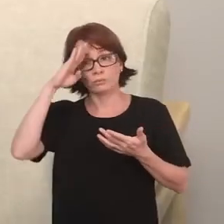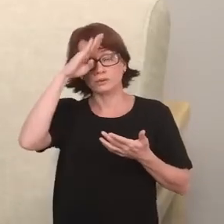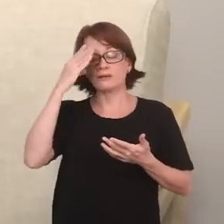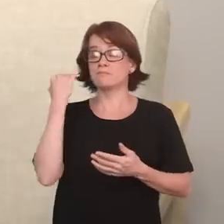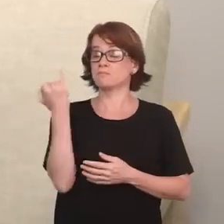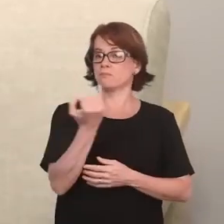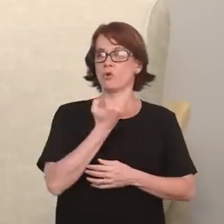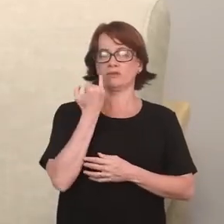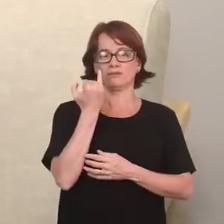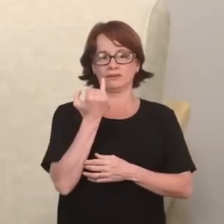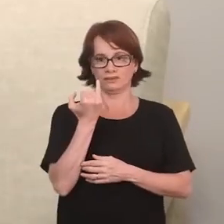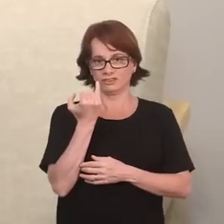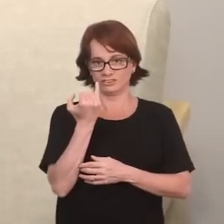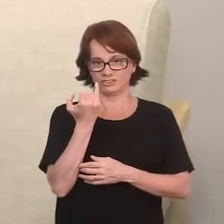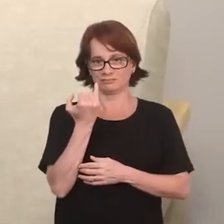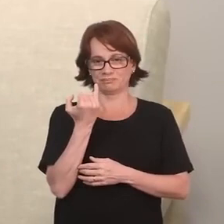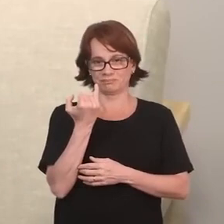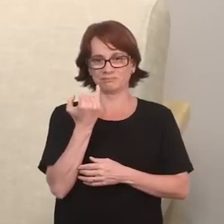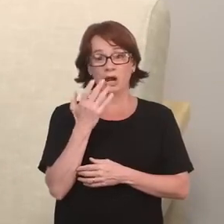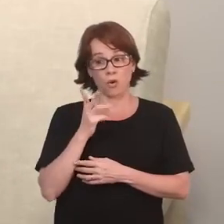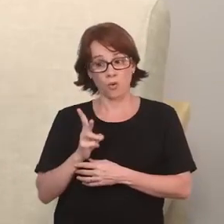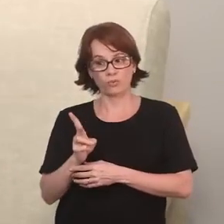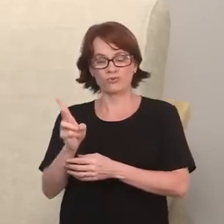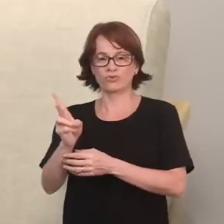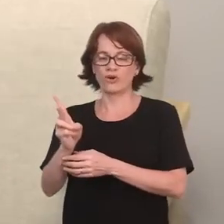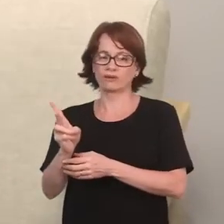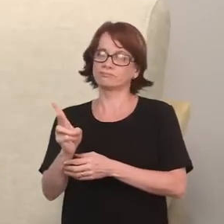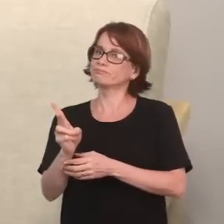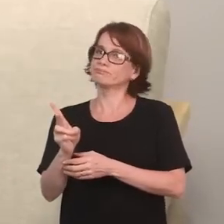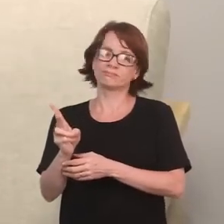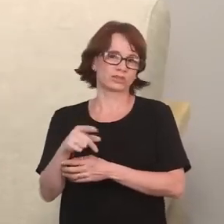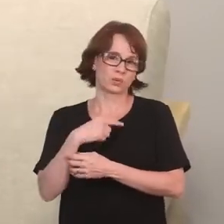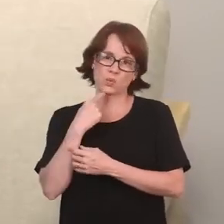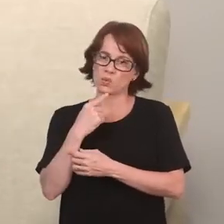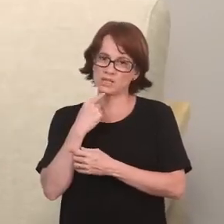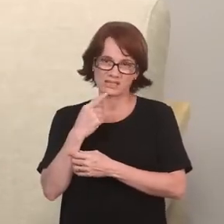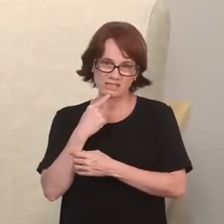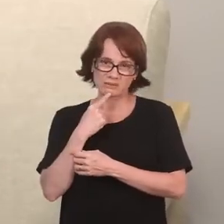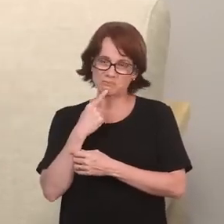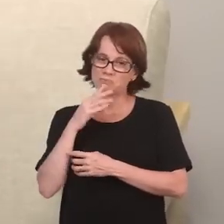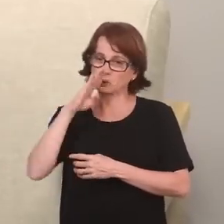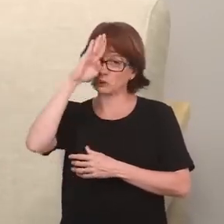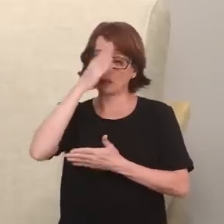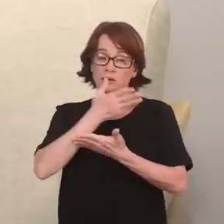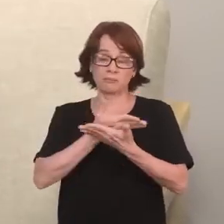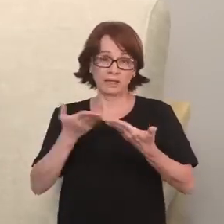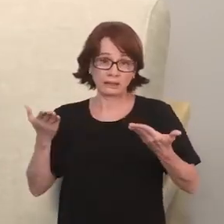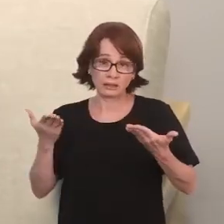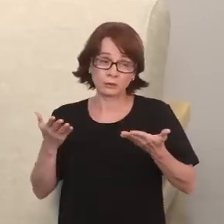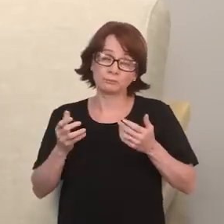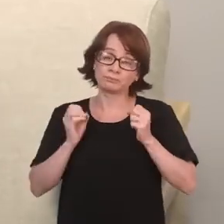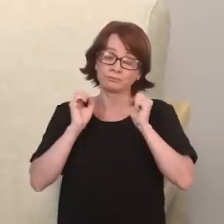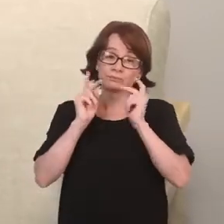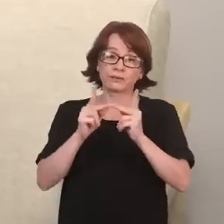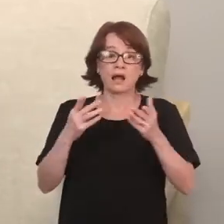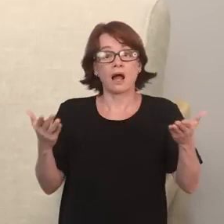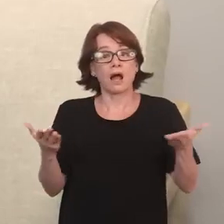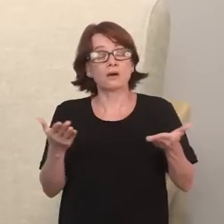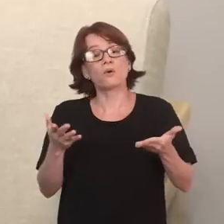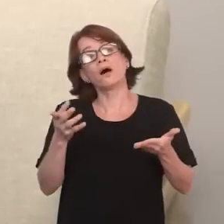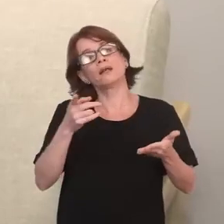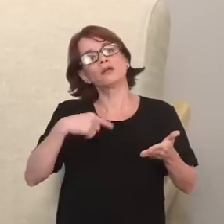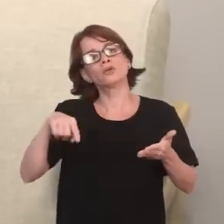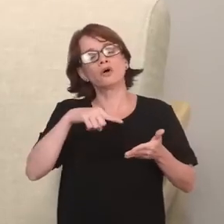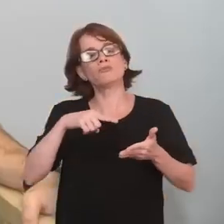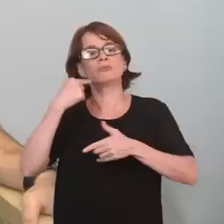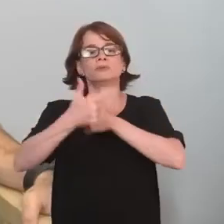pautas. Não aconteceu. Então agora a gente vai ter que fazer isso num cenário, num momento totalmente adverso, né?